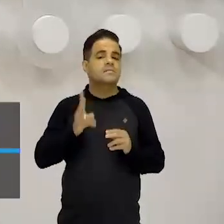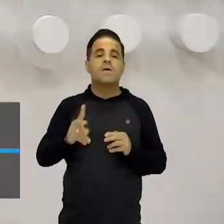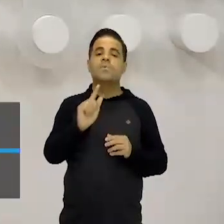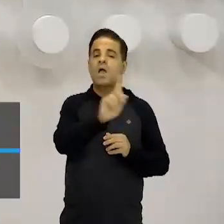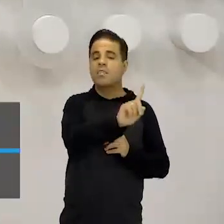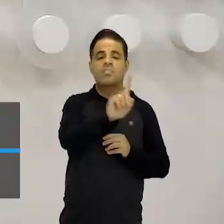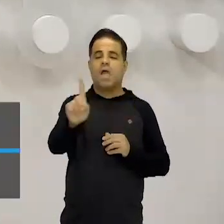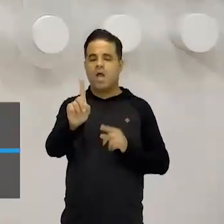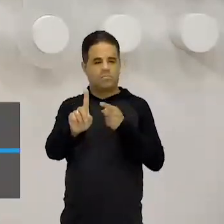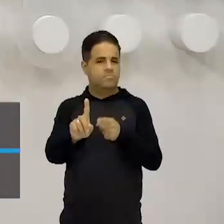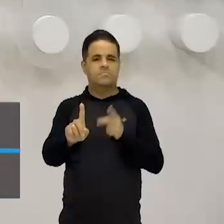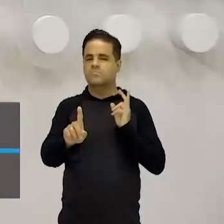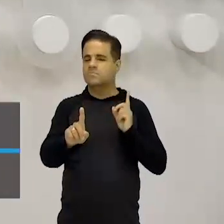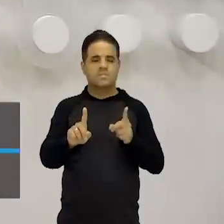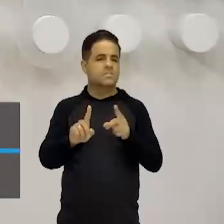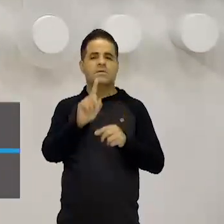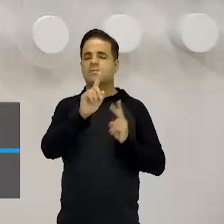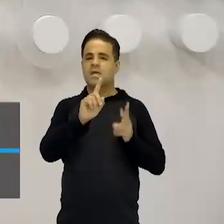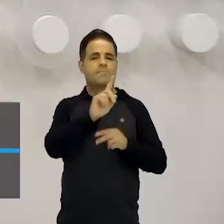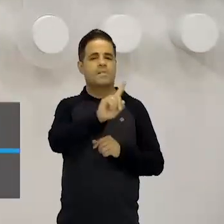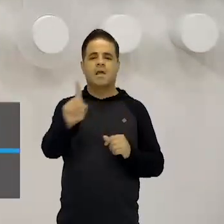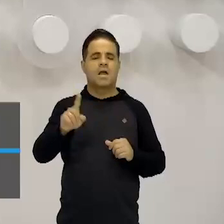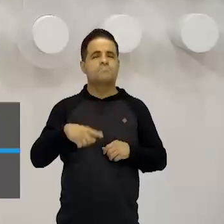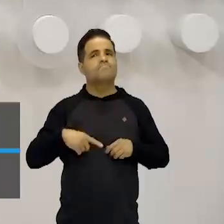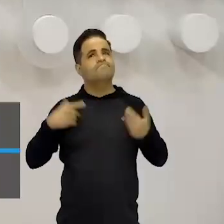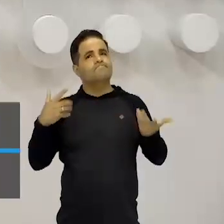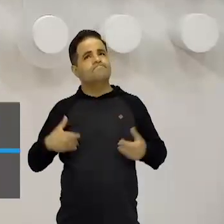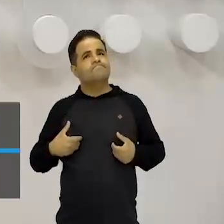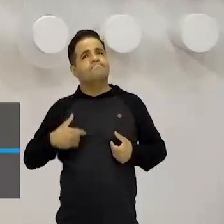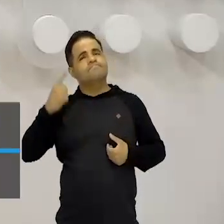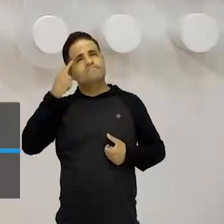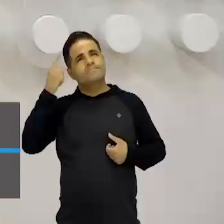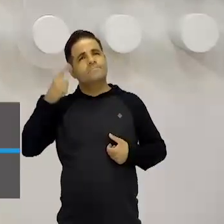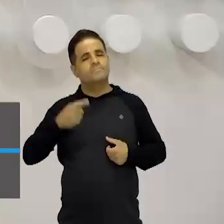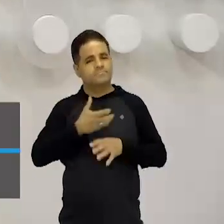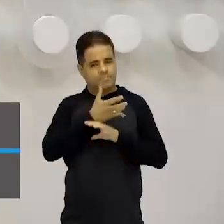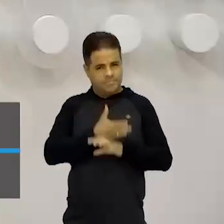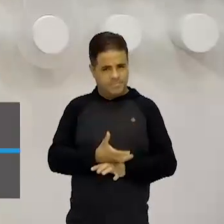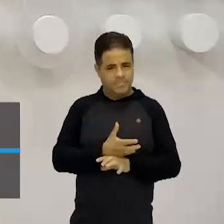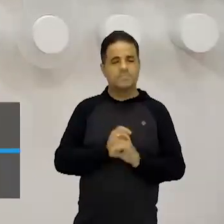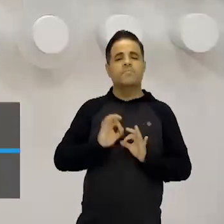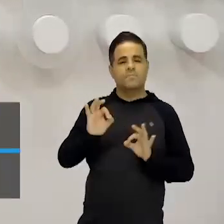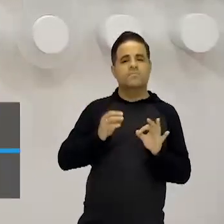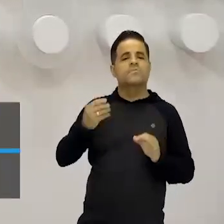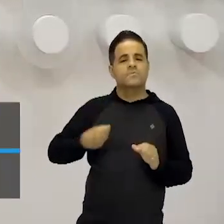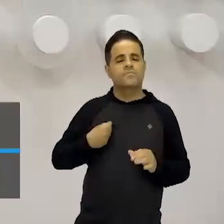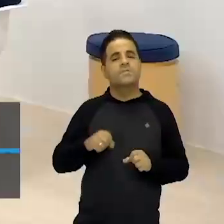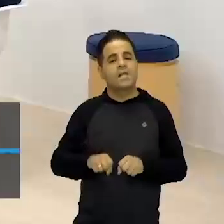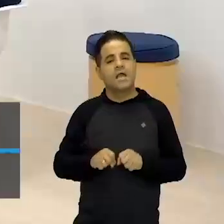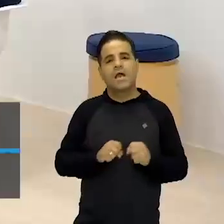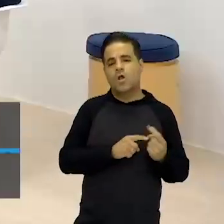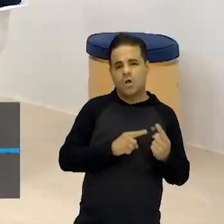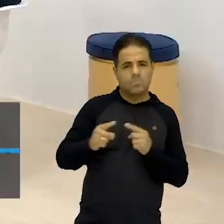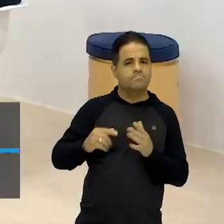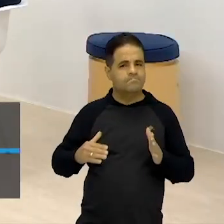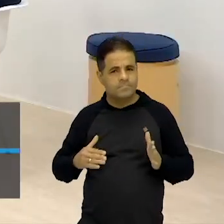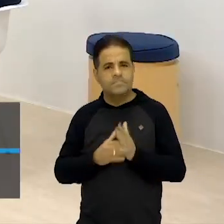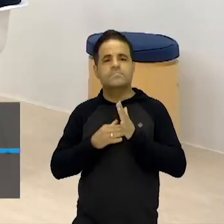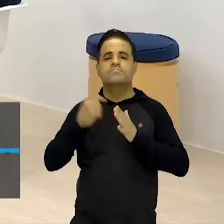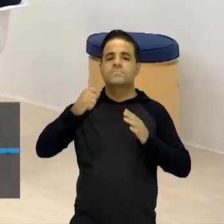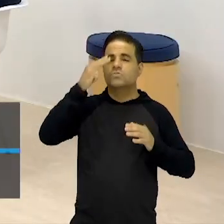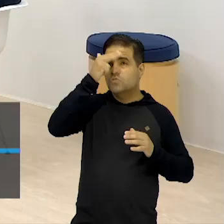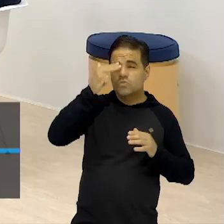frente. E aí vem essas barreiras. Então, a ideia da disciplina do projeto de vida é romper barreiras. É